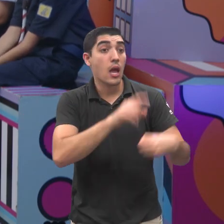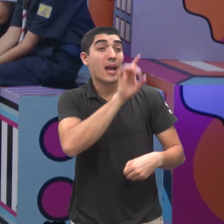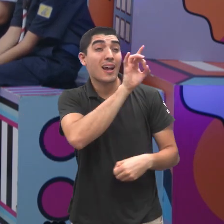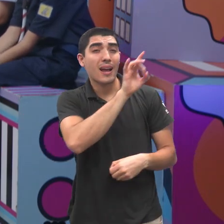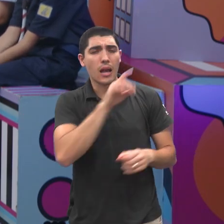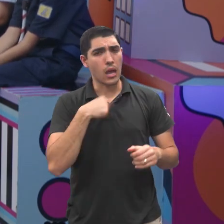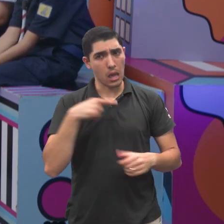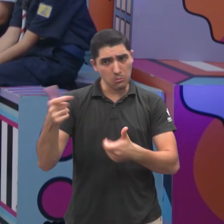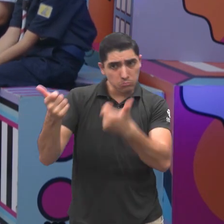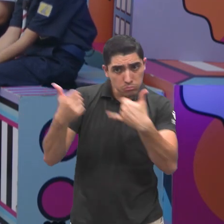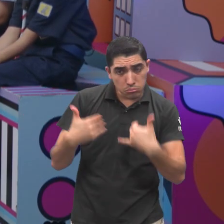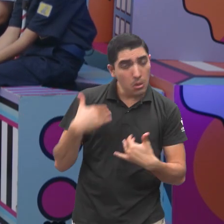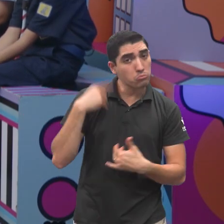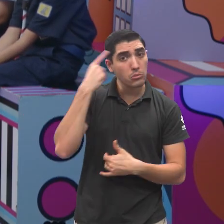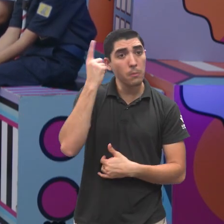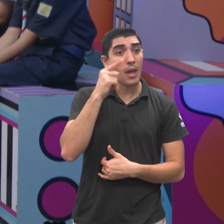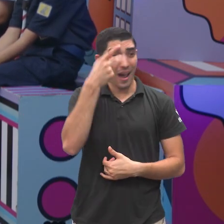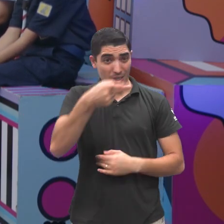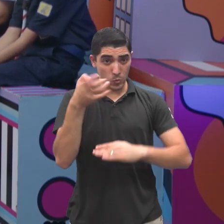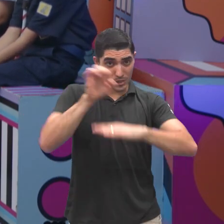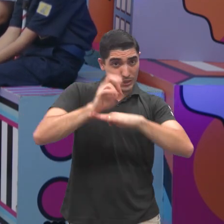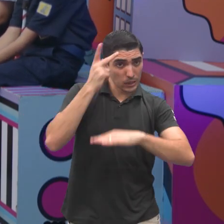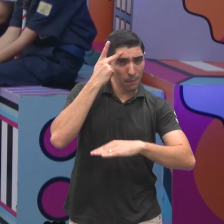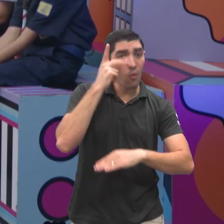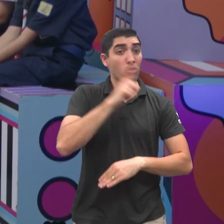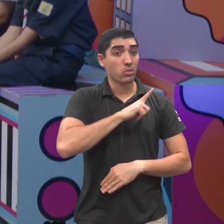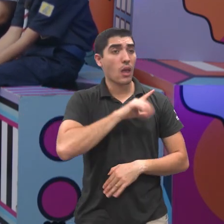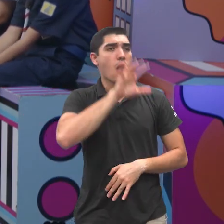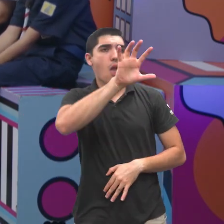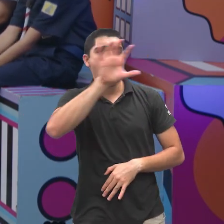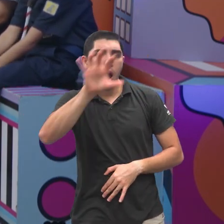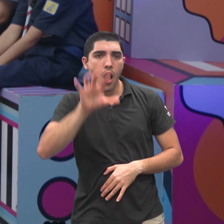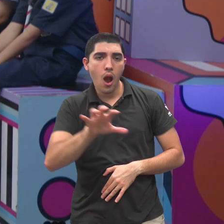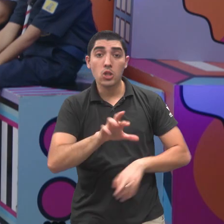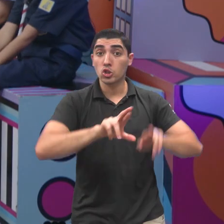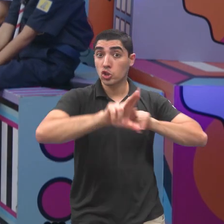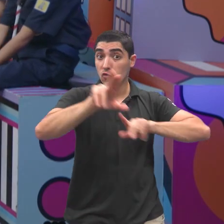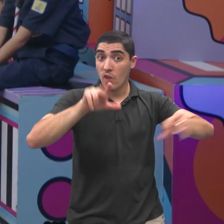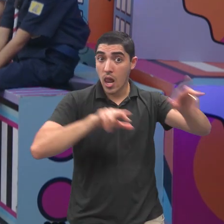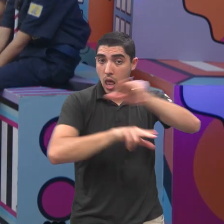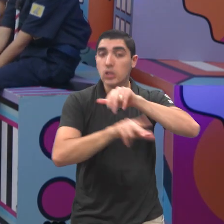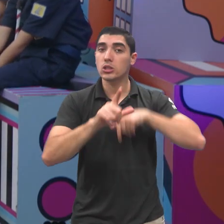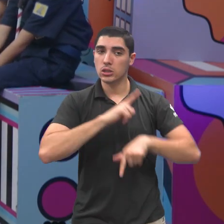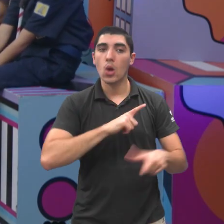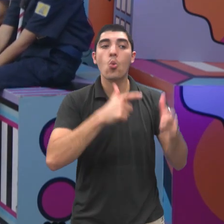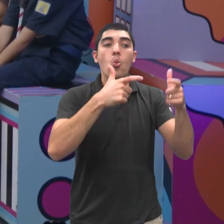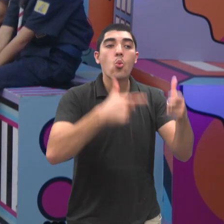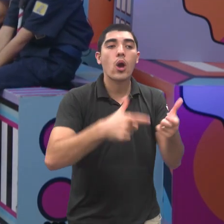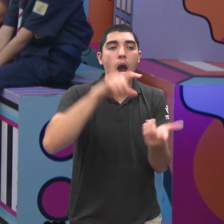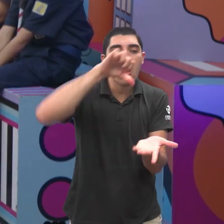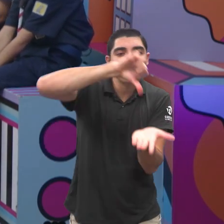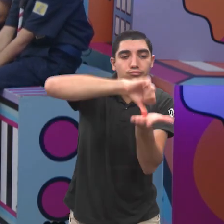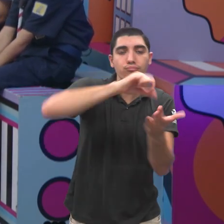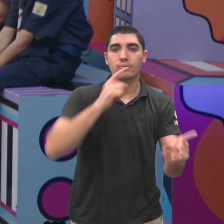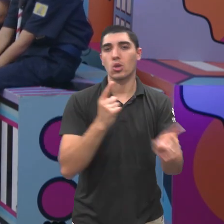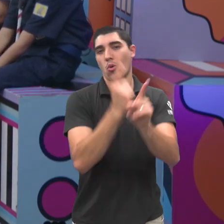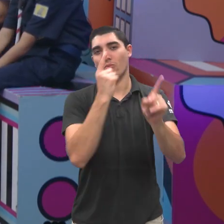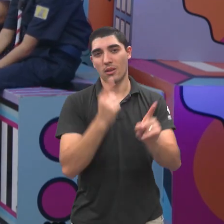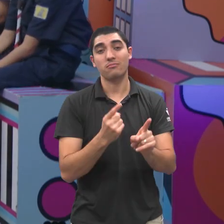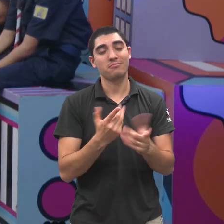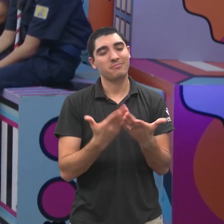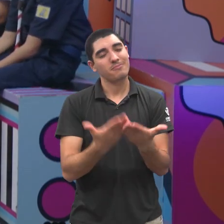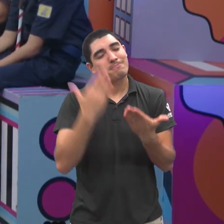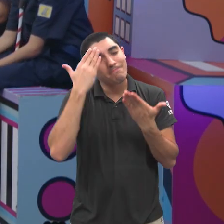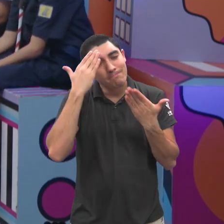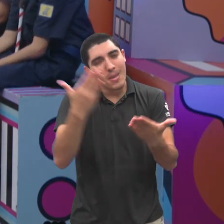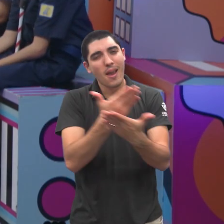do estado, aprendi isso aqui hoje com eles nos bastidores, que cada região tem o seu próprio distrito. Fica a dica para quem está nos